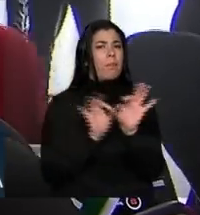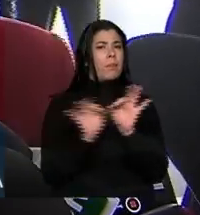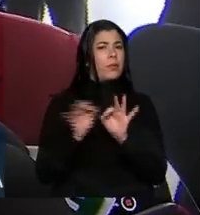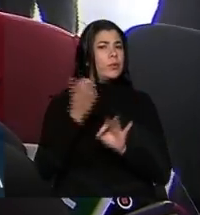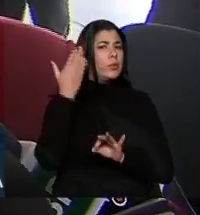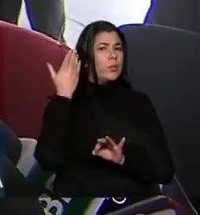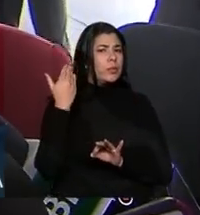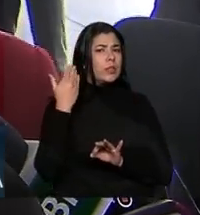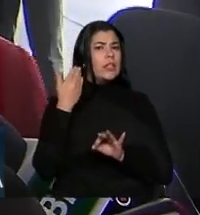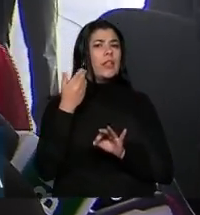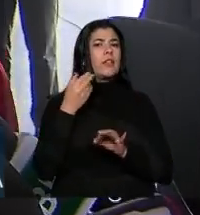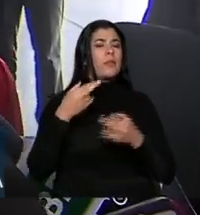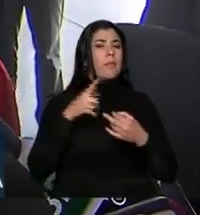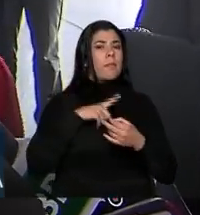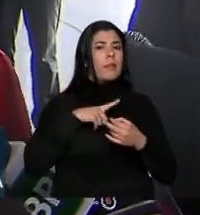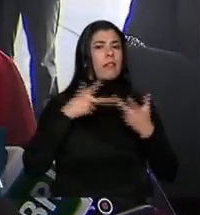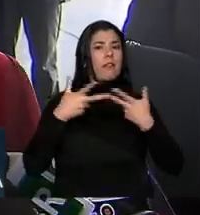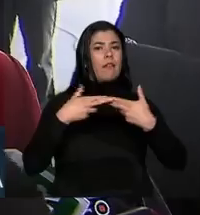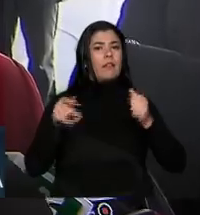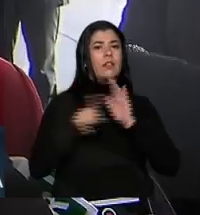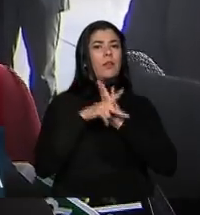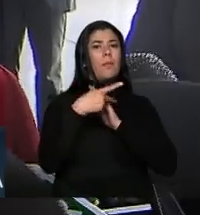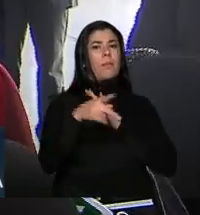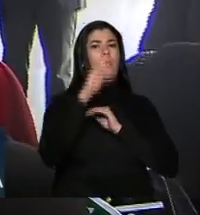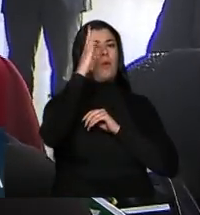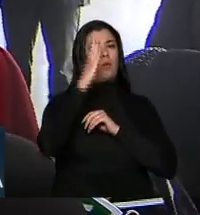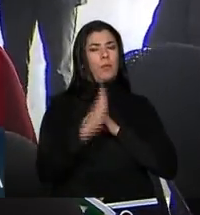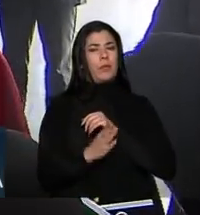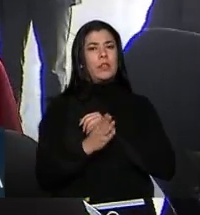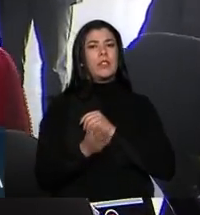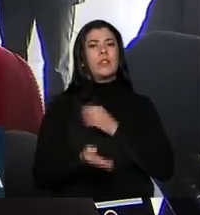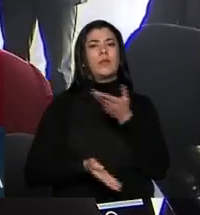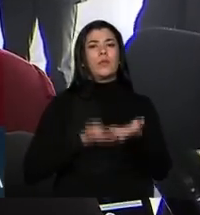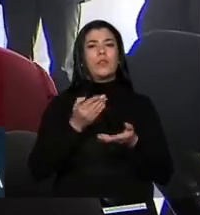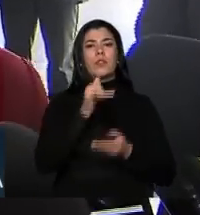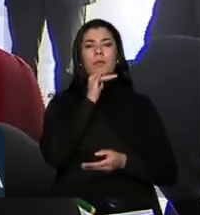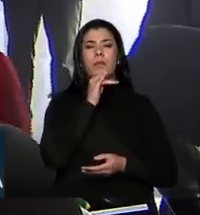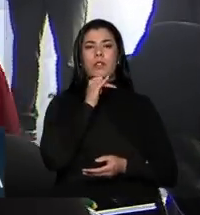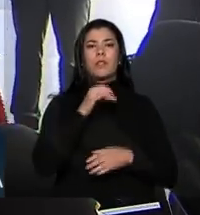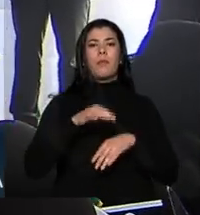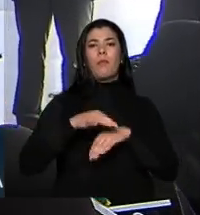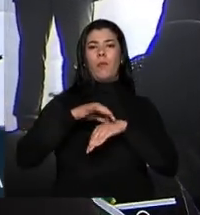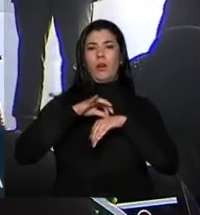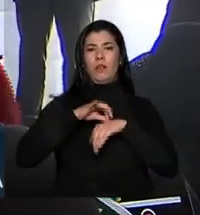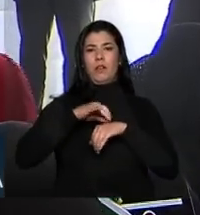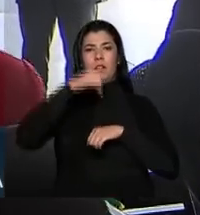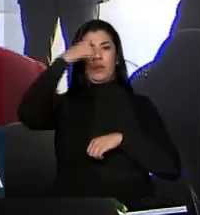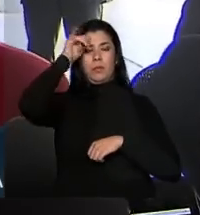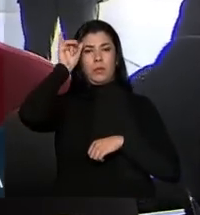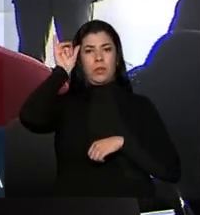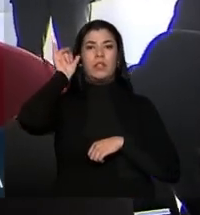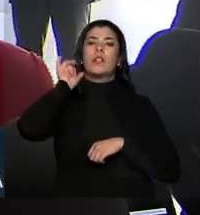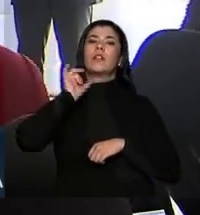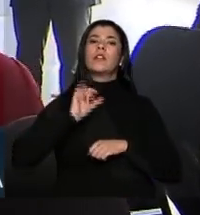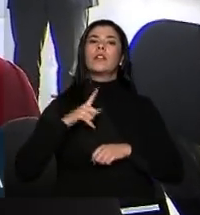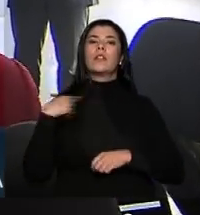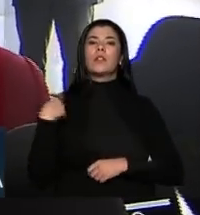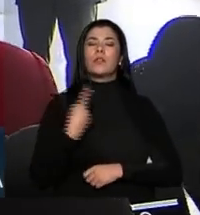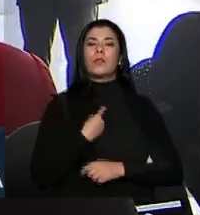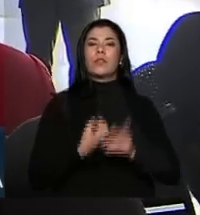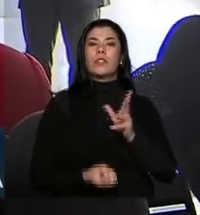que são características nossas, das nossas relações, por exemplo, o da carne. O da carne, nós estabelecemos